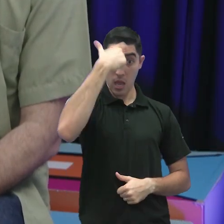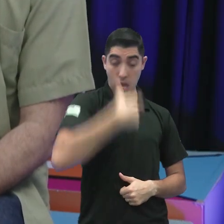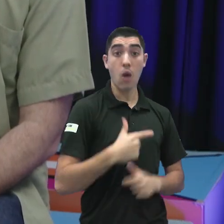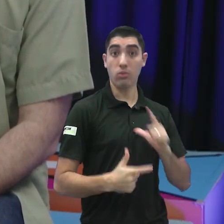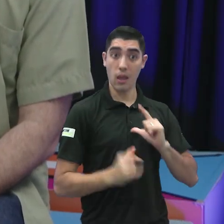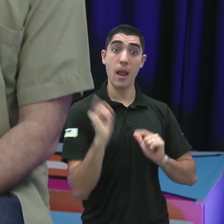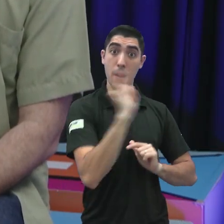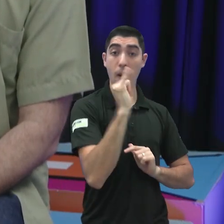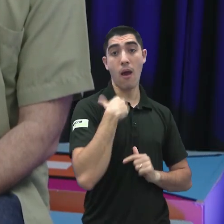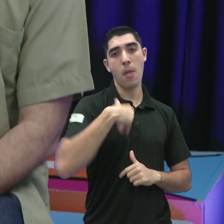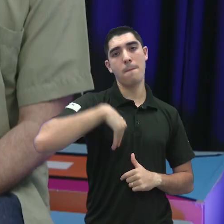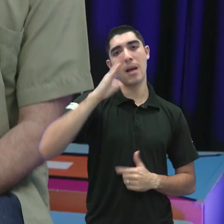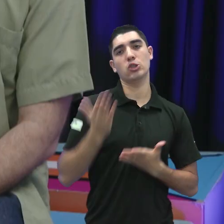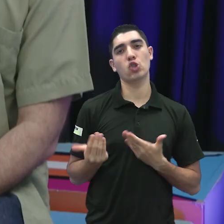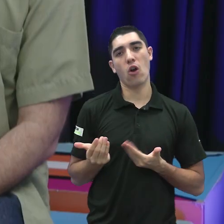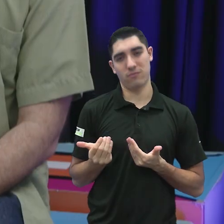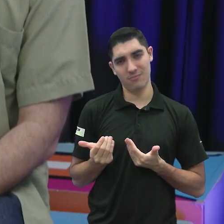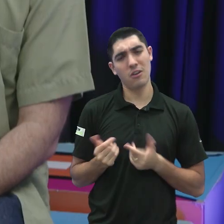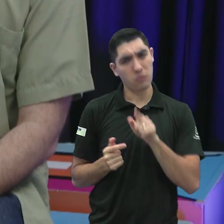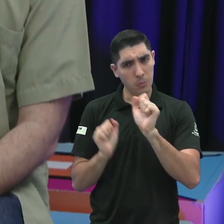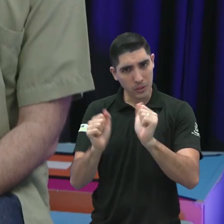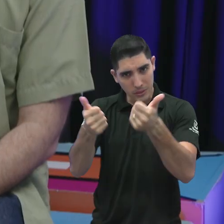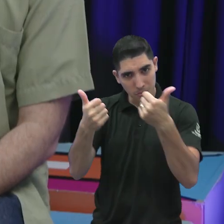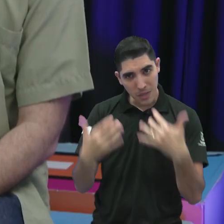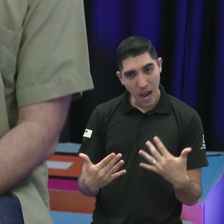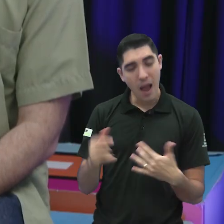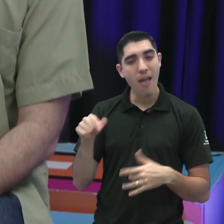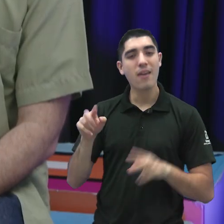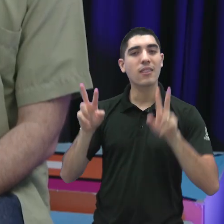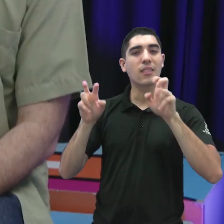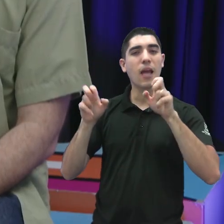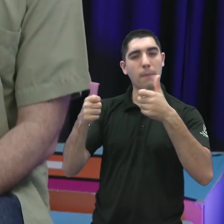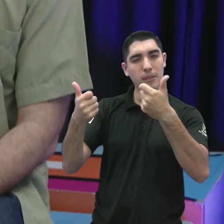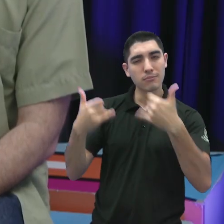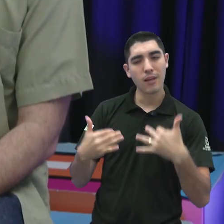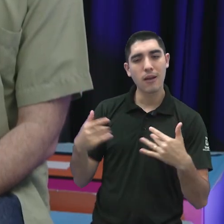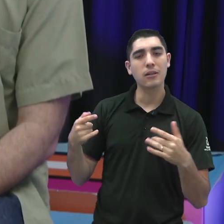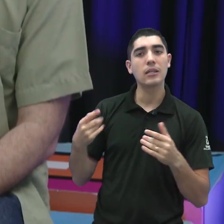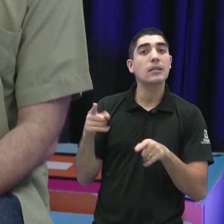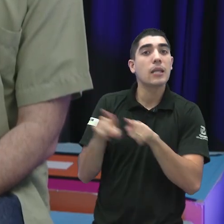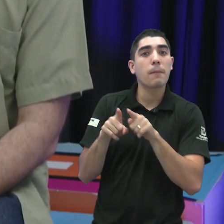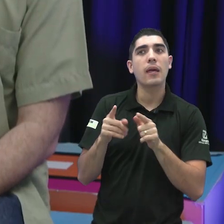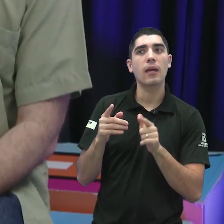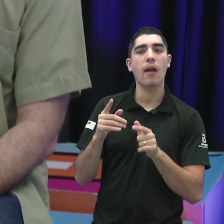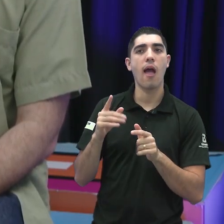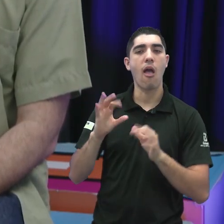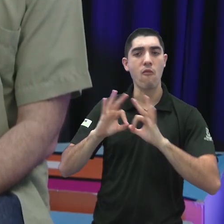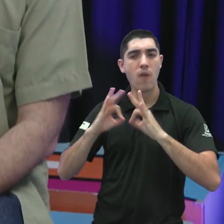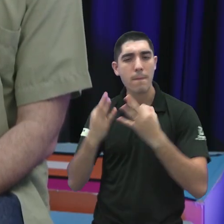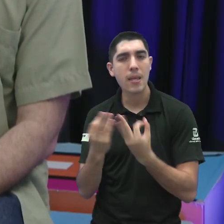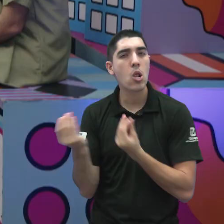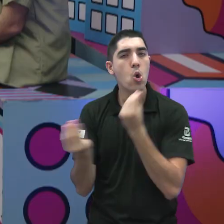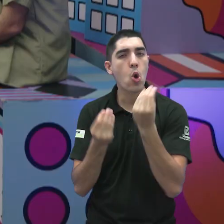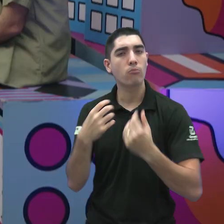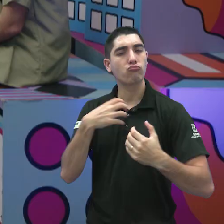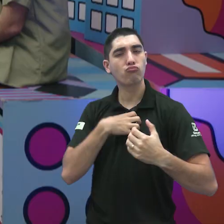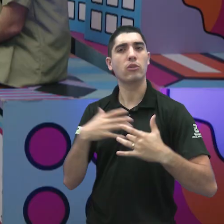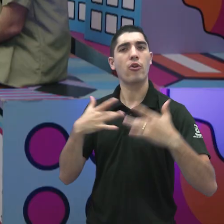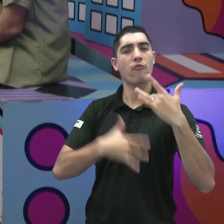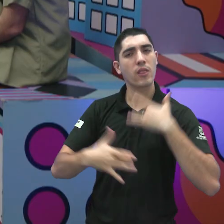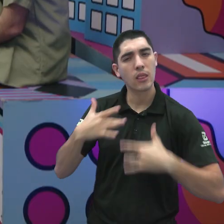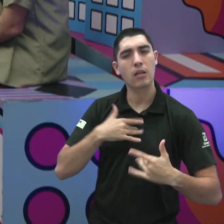da família. Queria que você comentasse um pouquinho sobre essa questão e esses vínculos familiares também, né, em